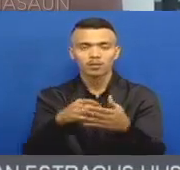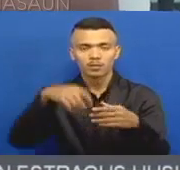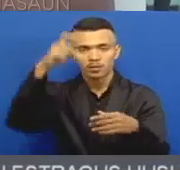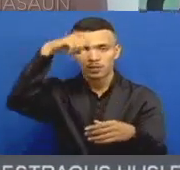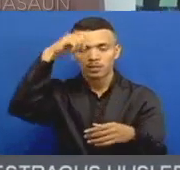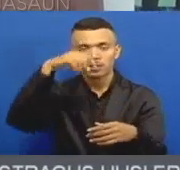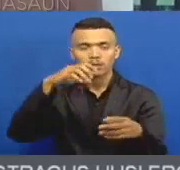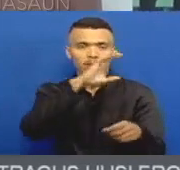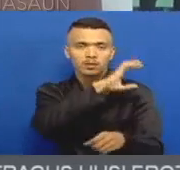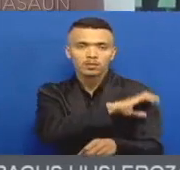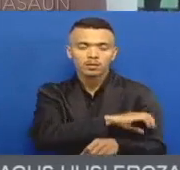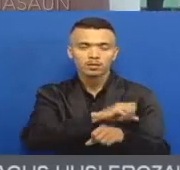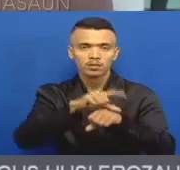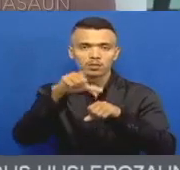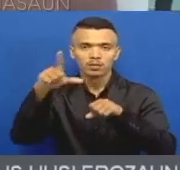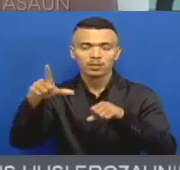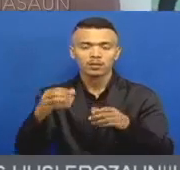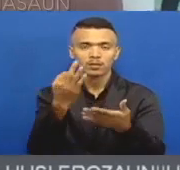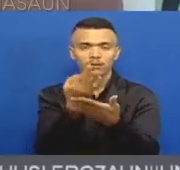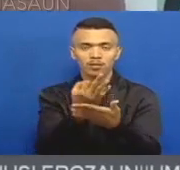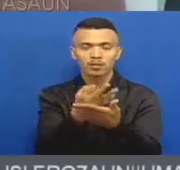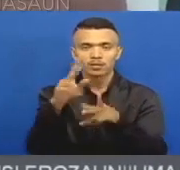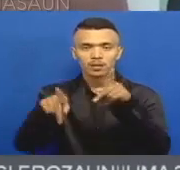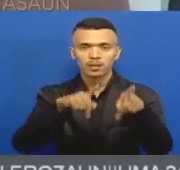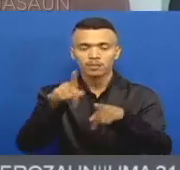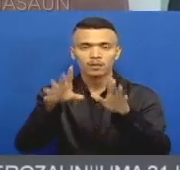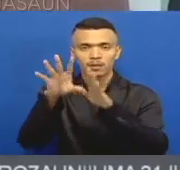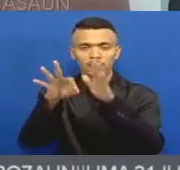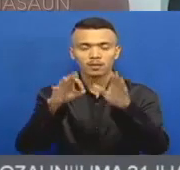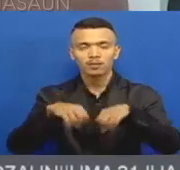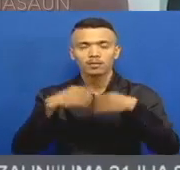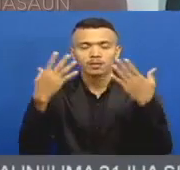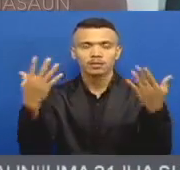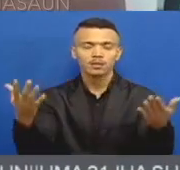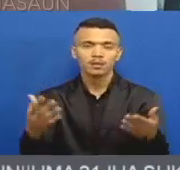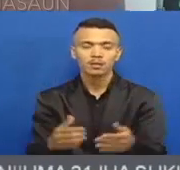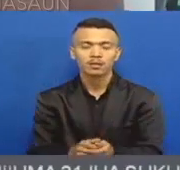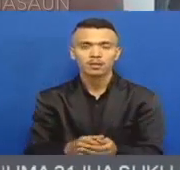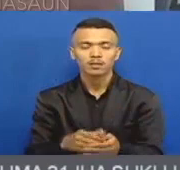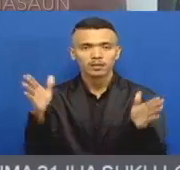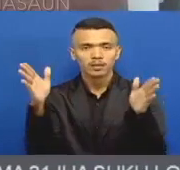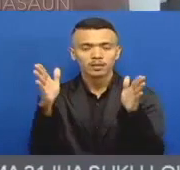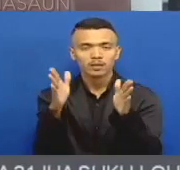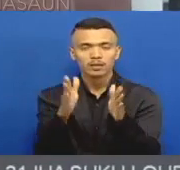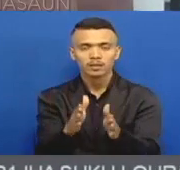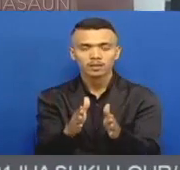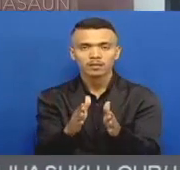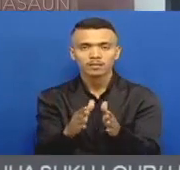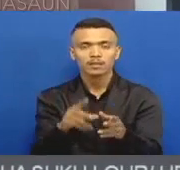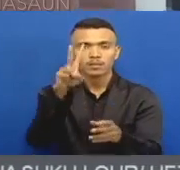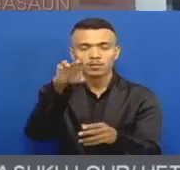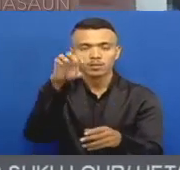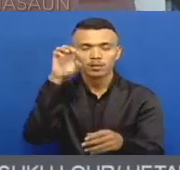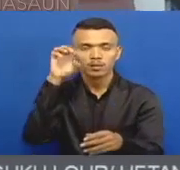social Nian, e social Nian. Nebe osan é mais de retan osan hira, é mais de retan osan hira. Mínimo lima que dá